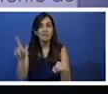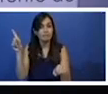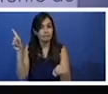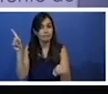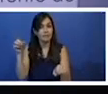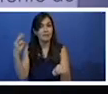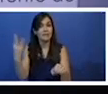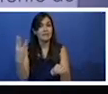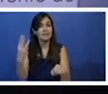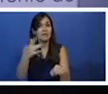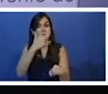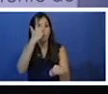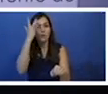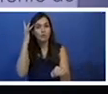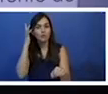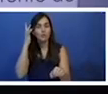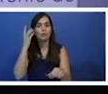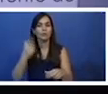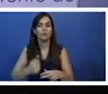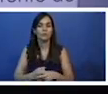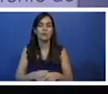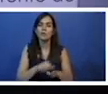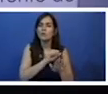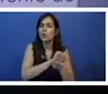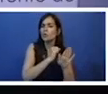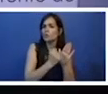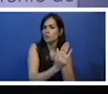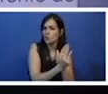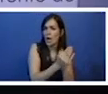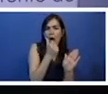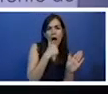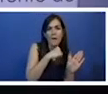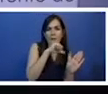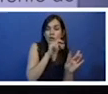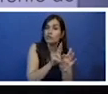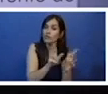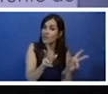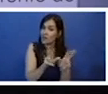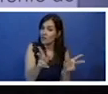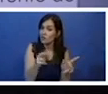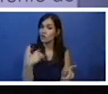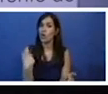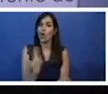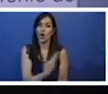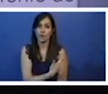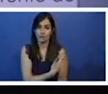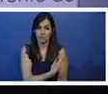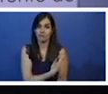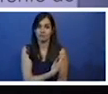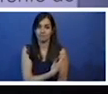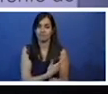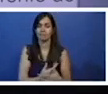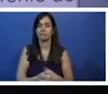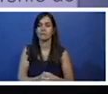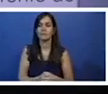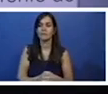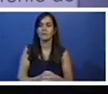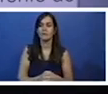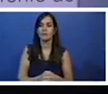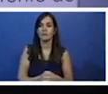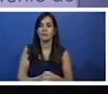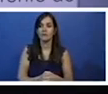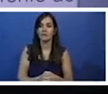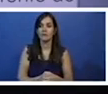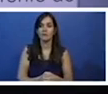que é mamãe, é diferente do sujeito da oração subordinada, nós, indicado pela